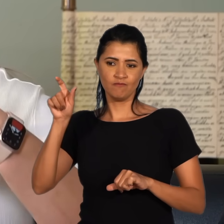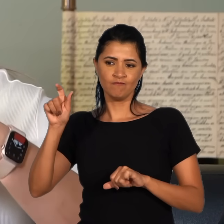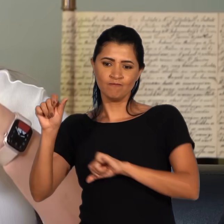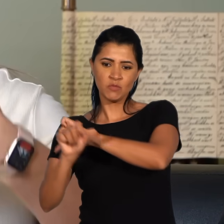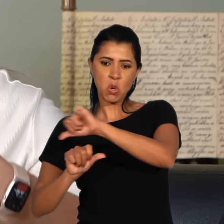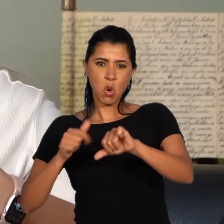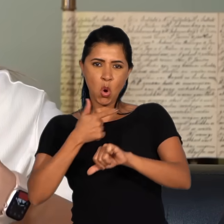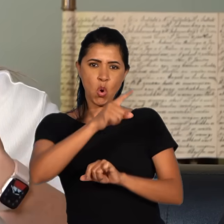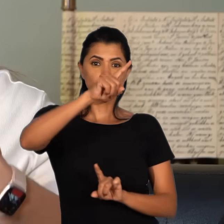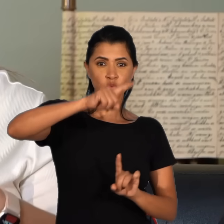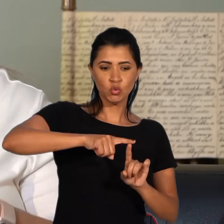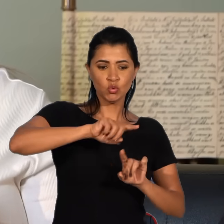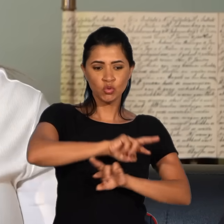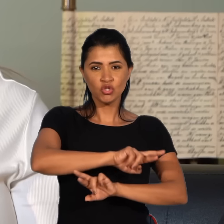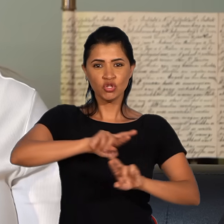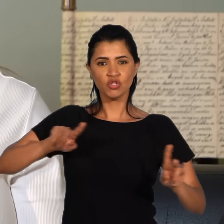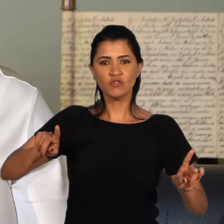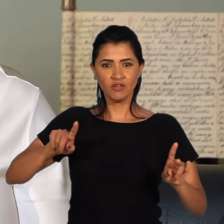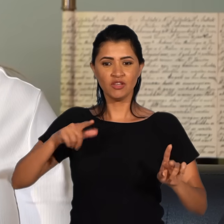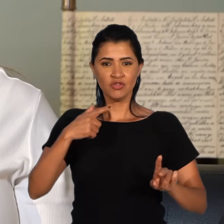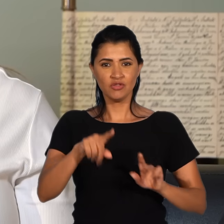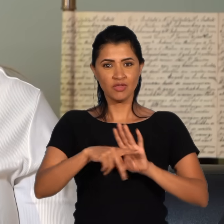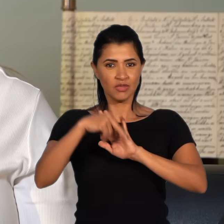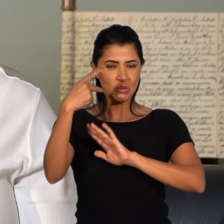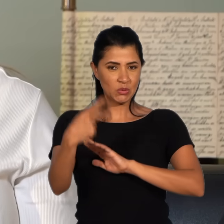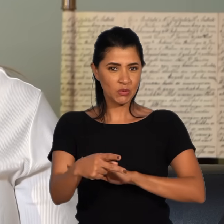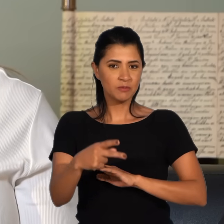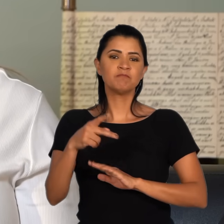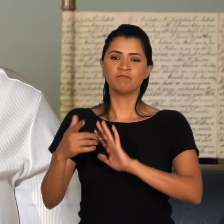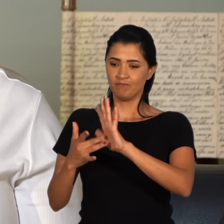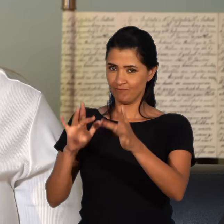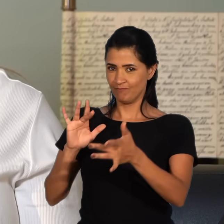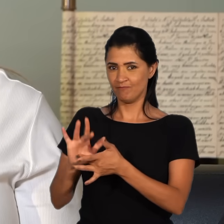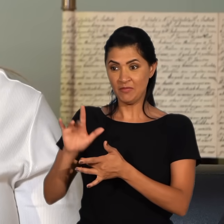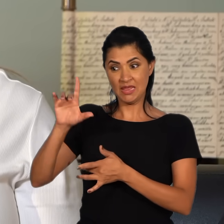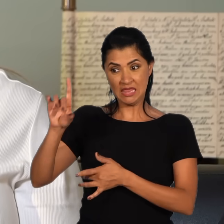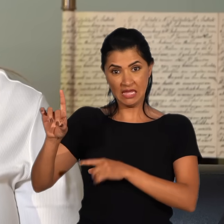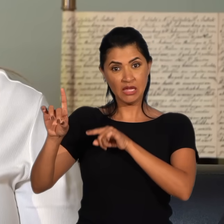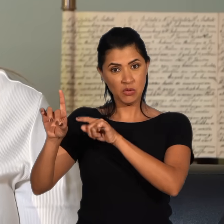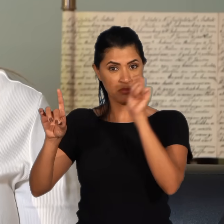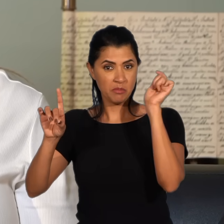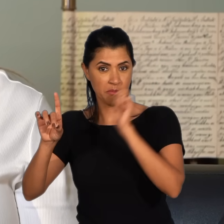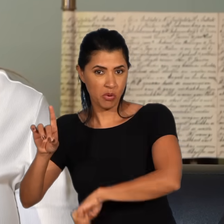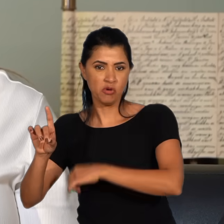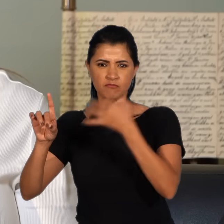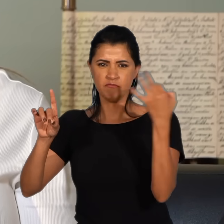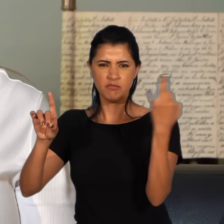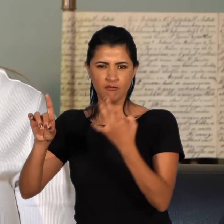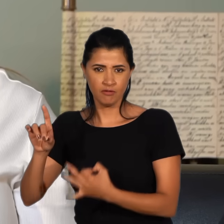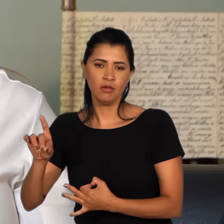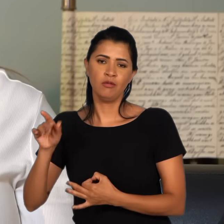outra ter outra natureza completamente diferente da sua Jesus como Deus acho que a gente pode dizer com